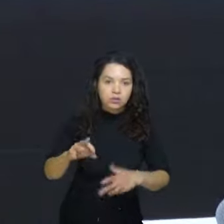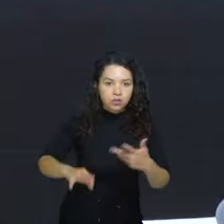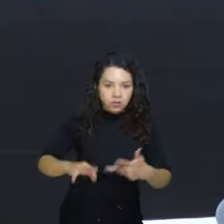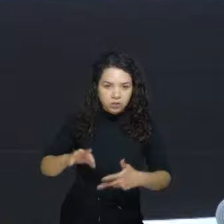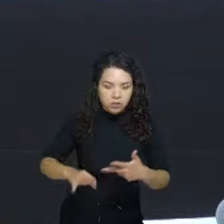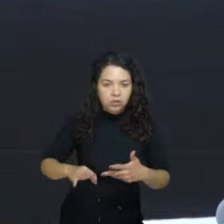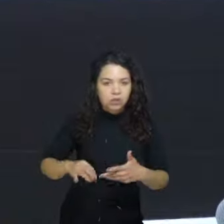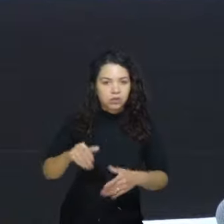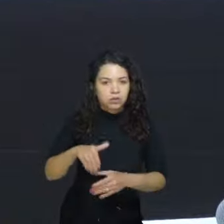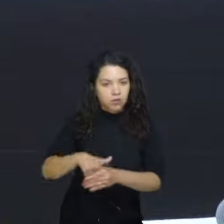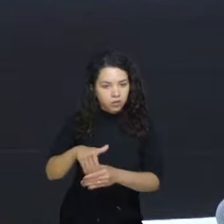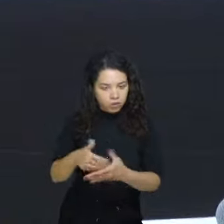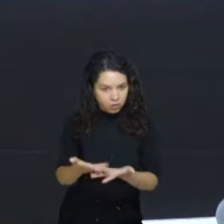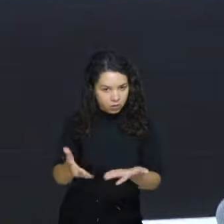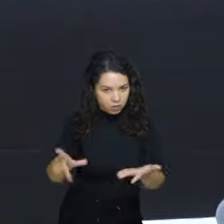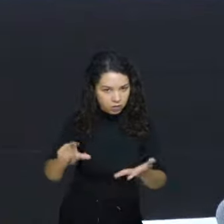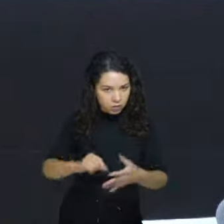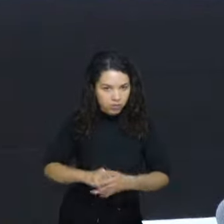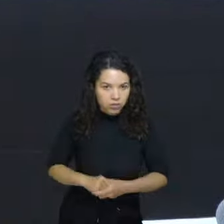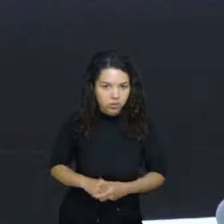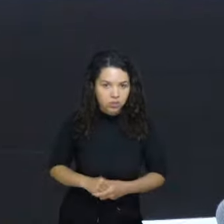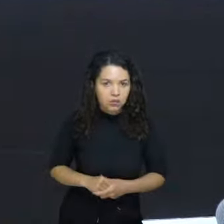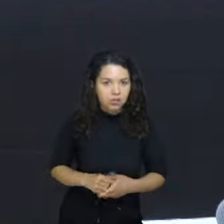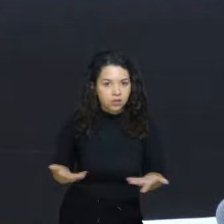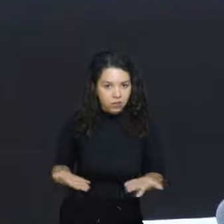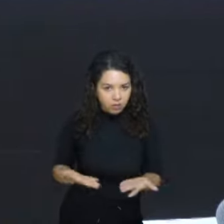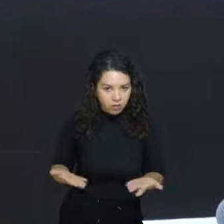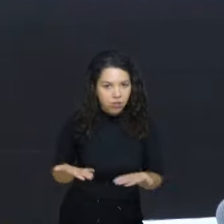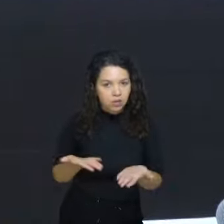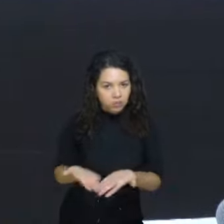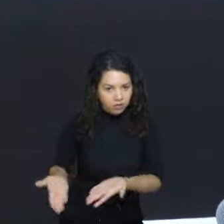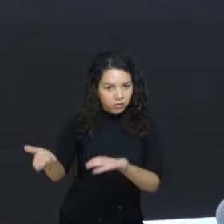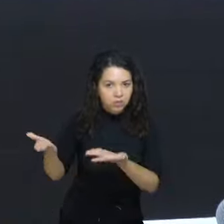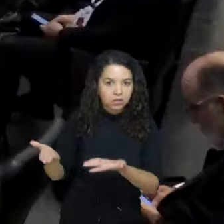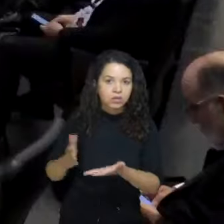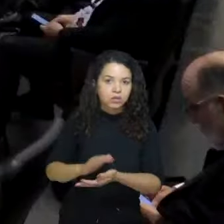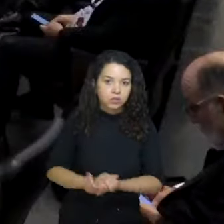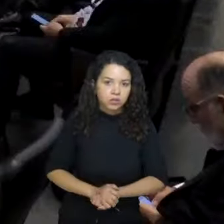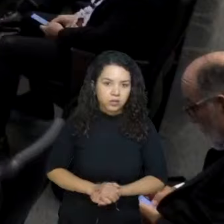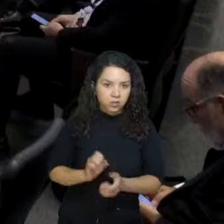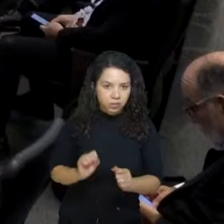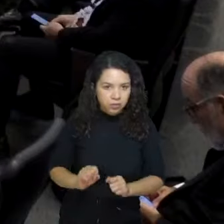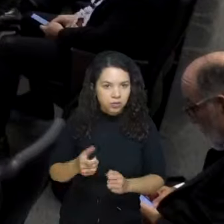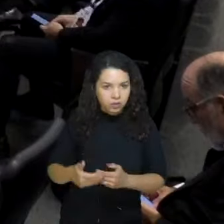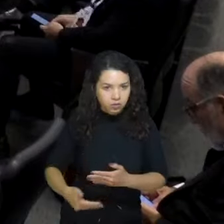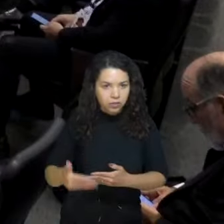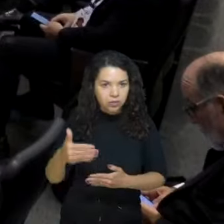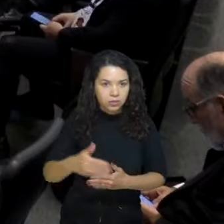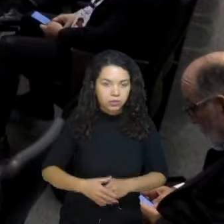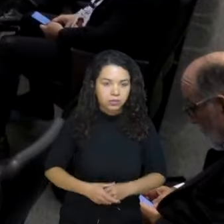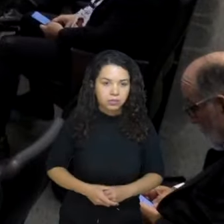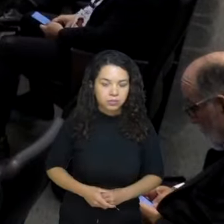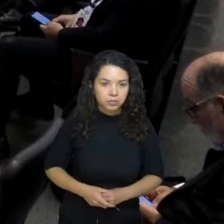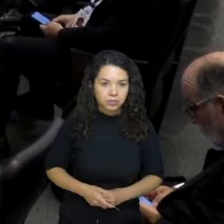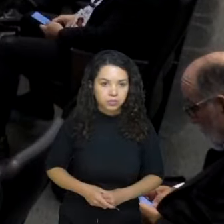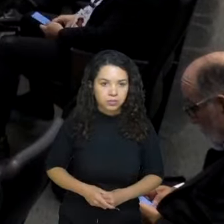eleitoral eh sem mais delongas desembargadora passa a palavra à suas considerações e a sua apresentação